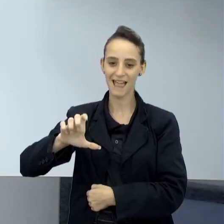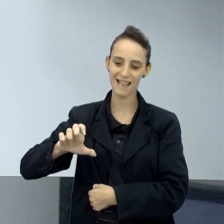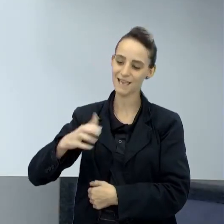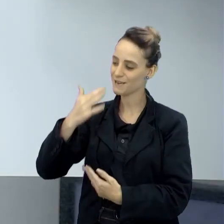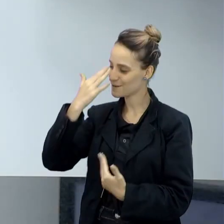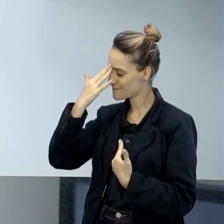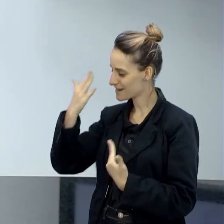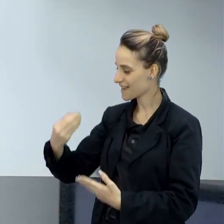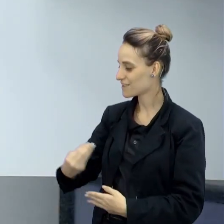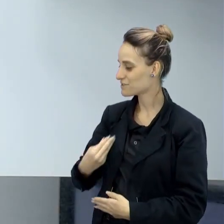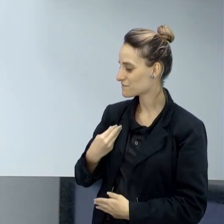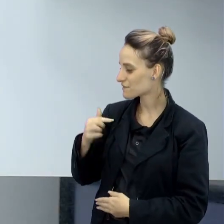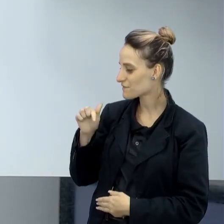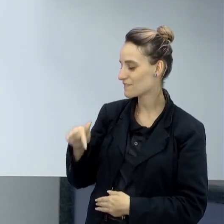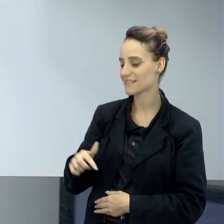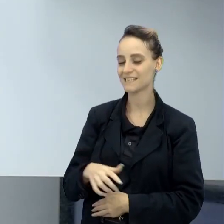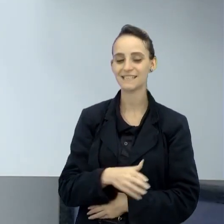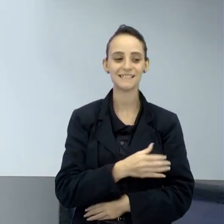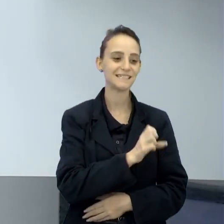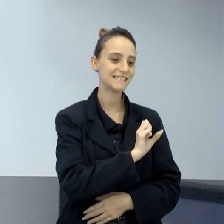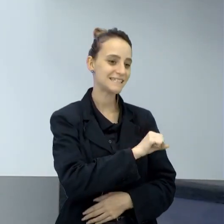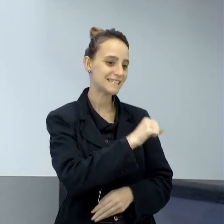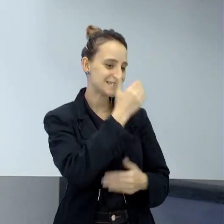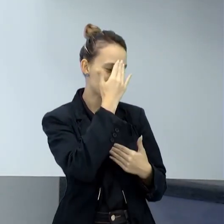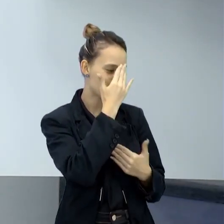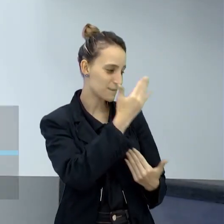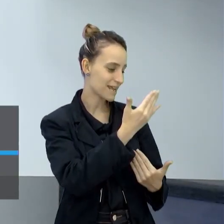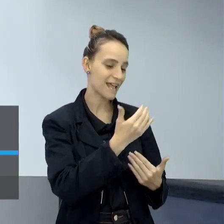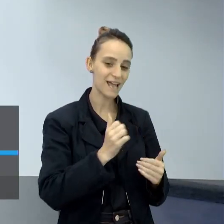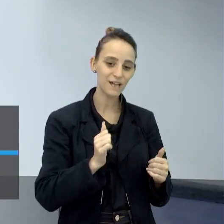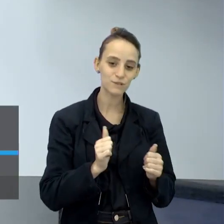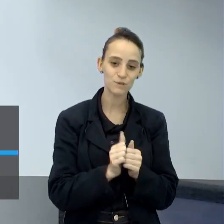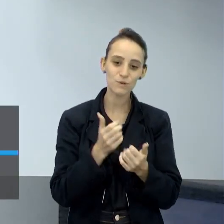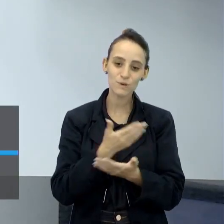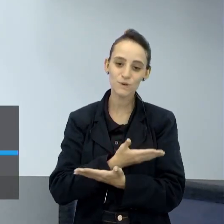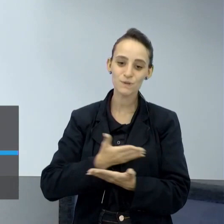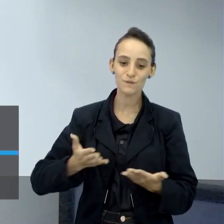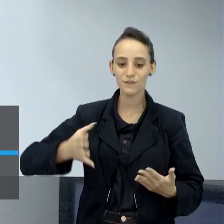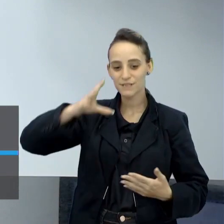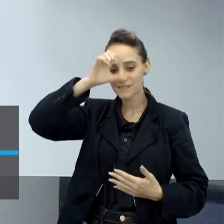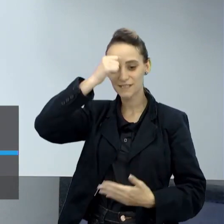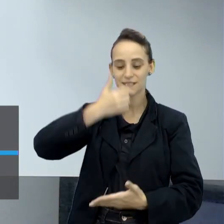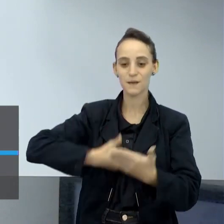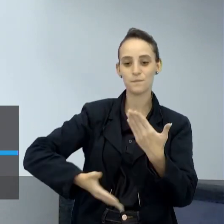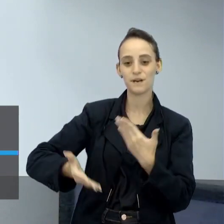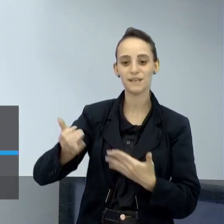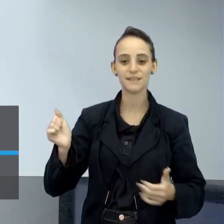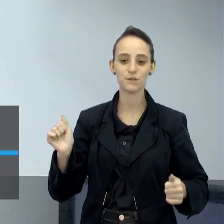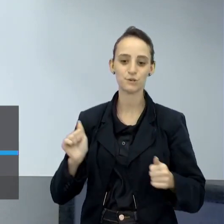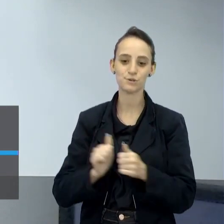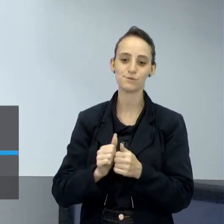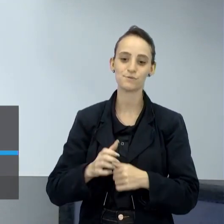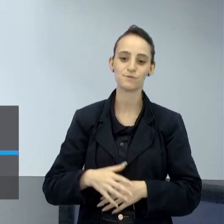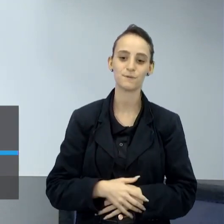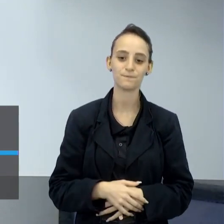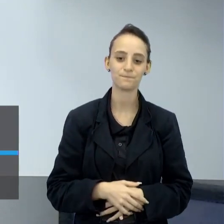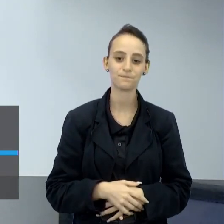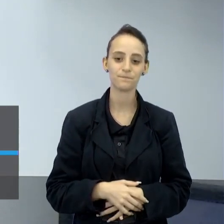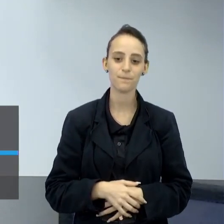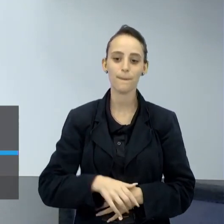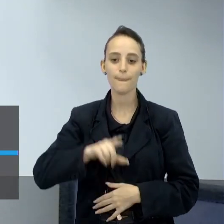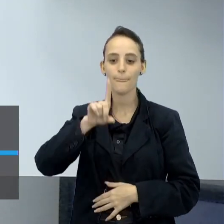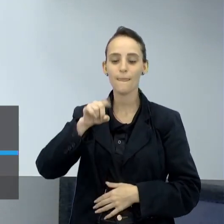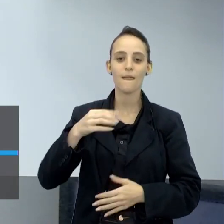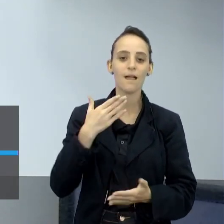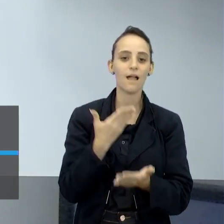que agradeço, Jennifer. É um prazer, estar com vocês, aprender com todos vocês aqui nesse aprofundamento tão